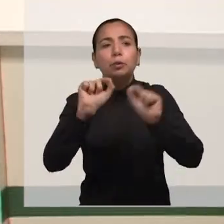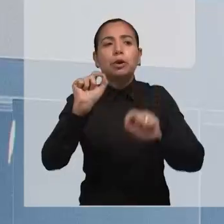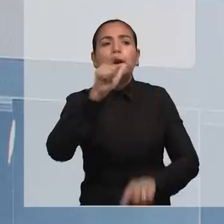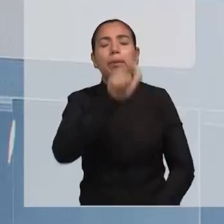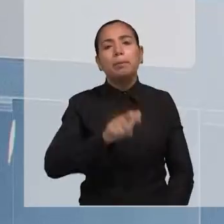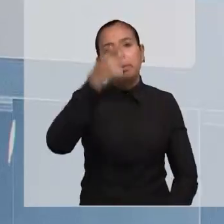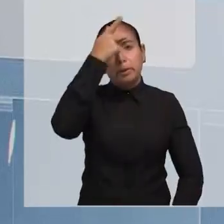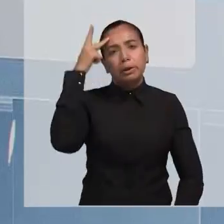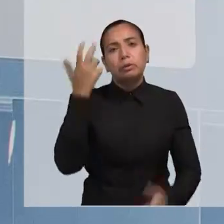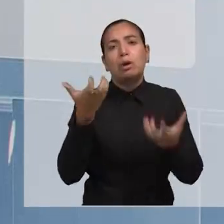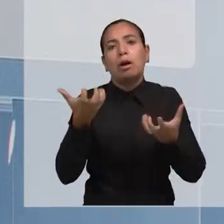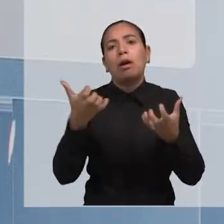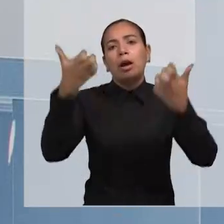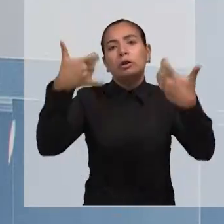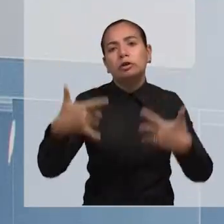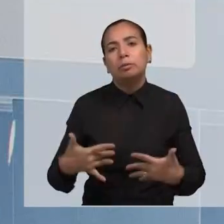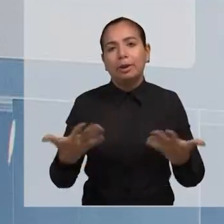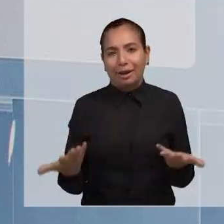ex-ministro e candidato